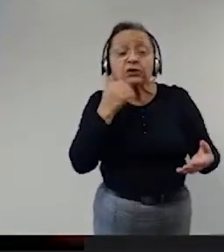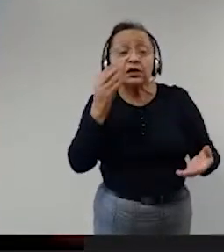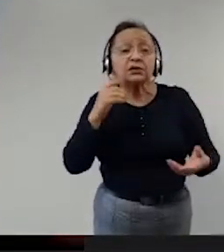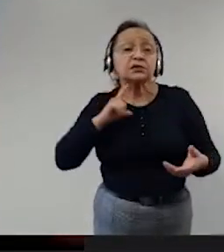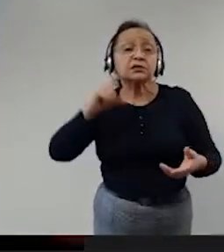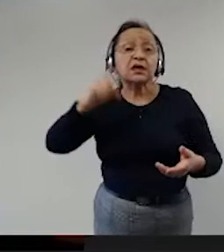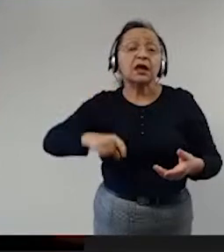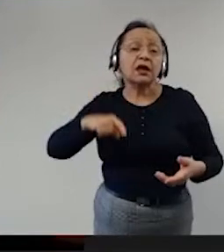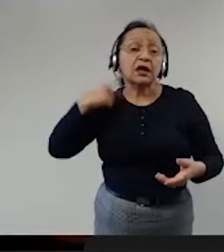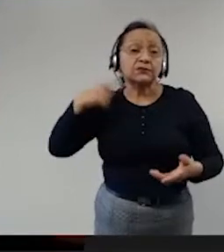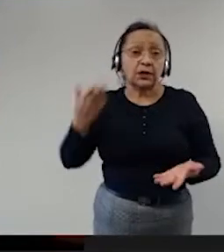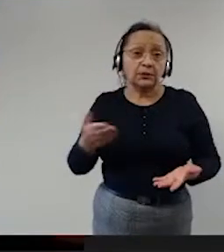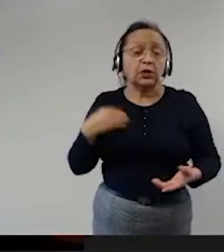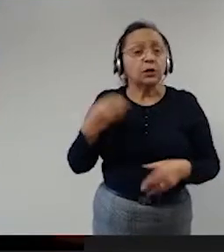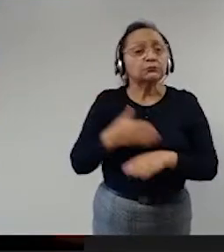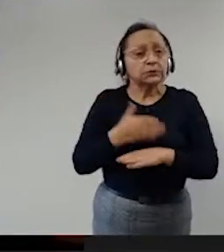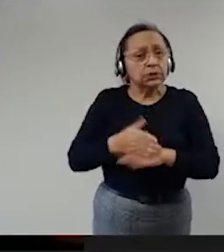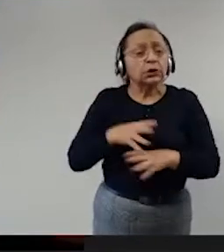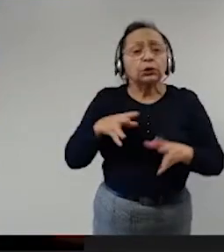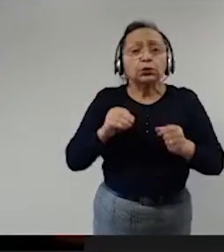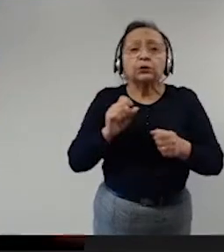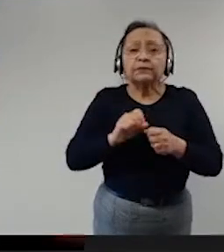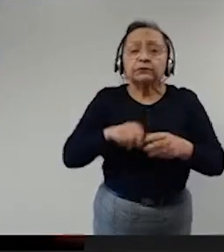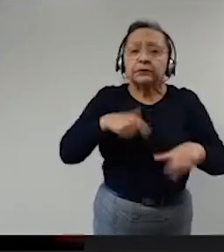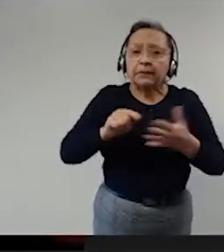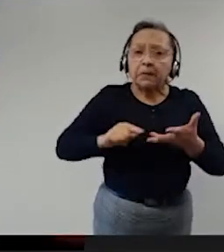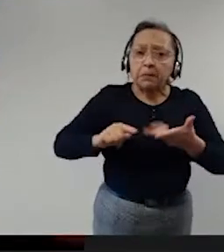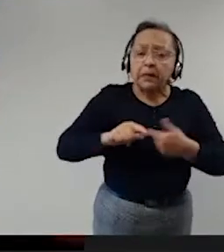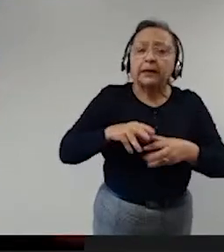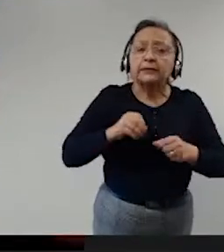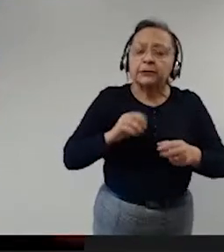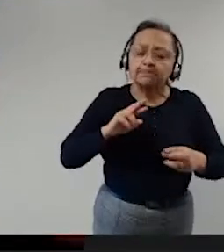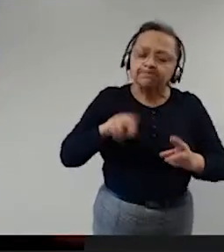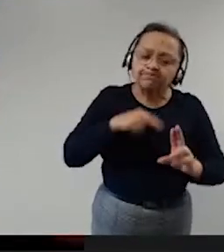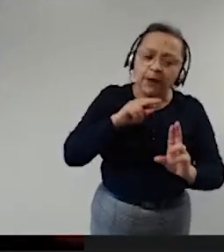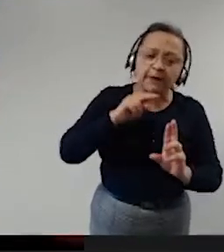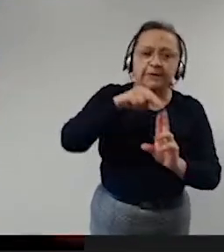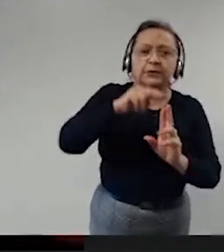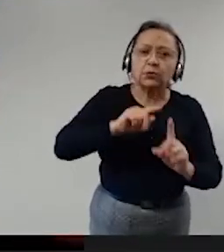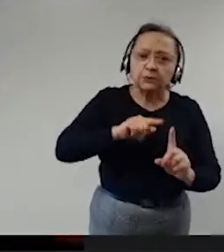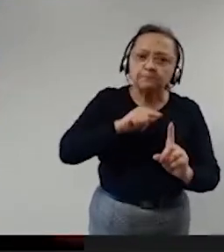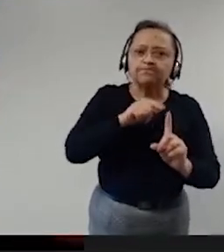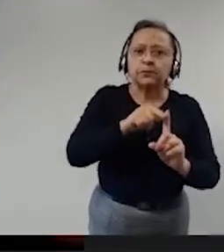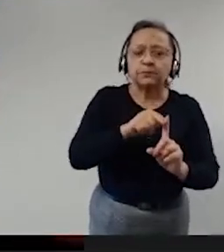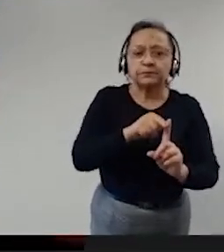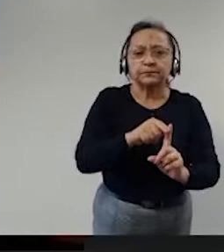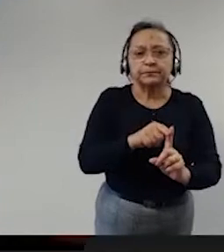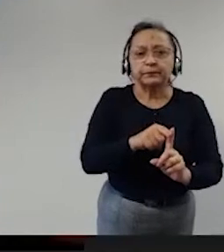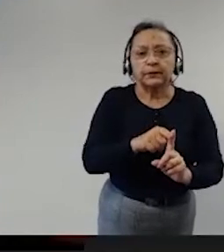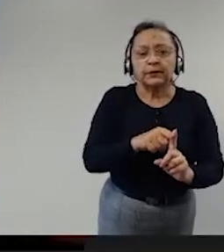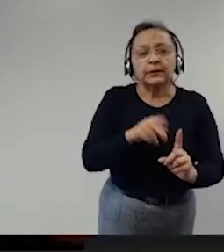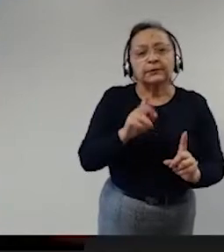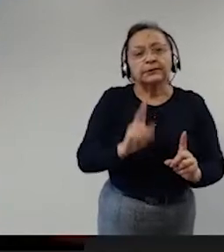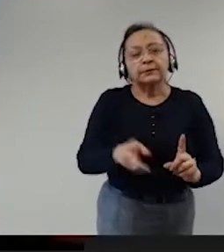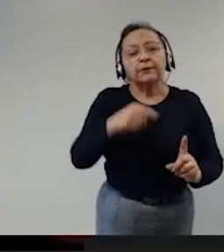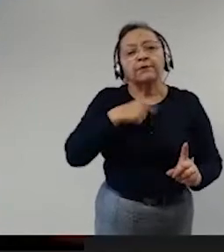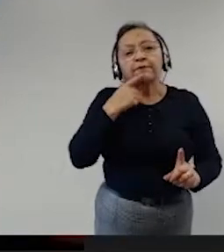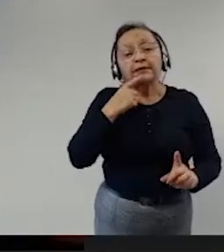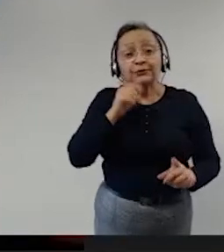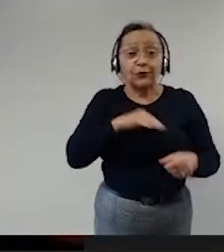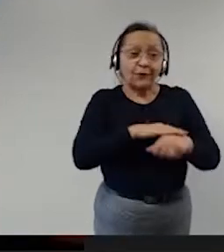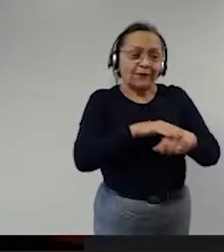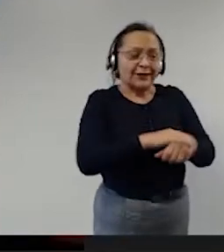participação em tudo que nós fazemos tem que ser uma participação com essa intensidade. Eu costumo dizer, quando falo especialmente para advogados